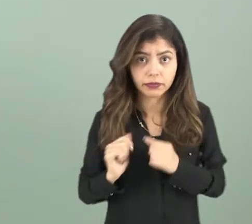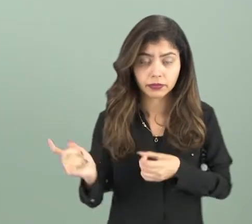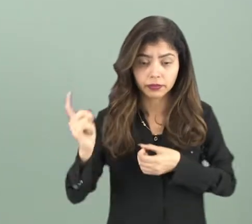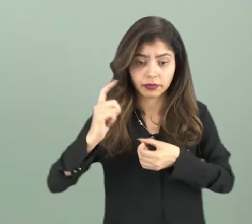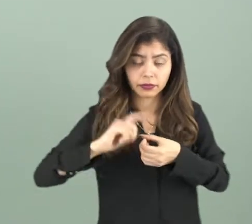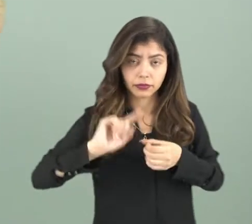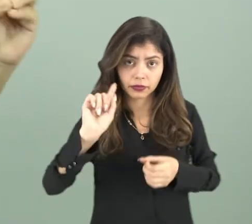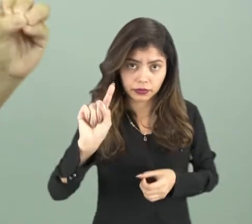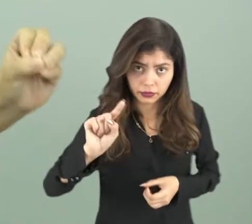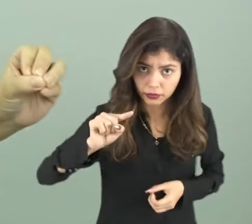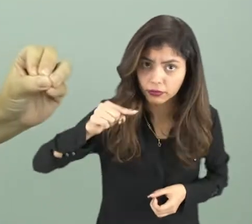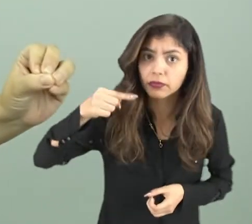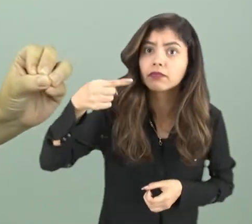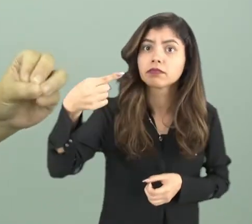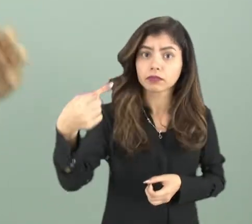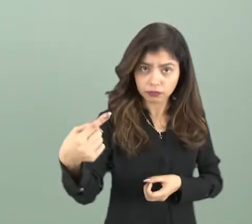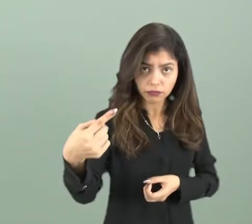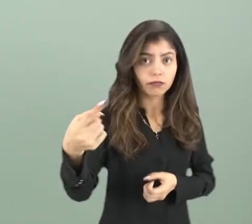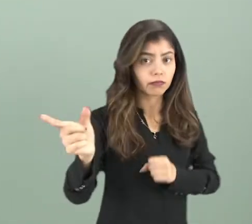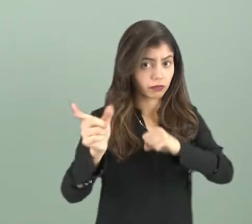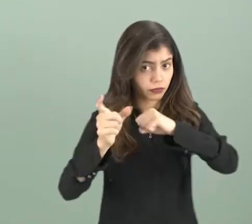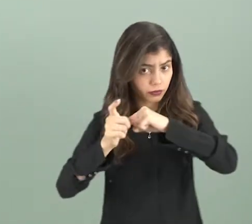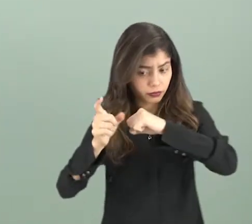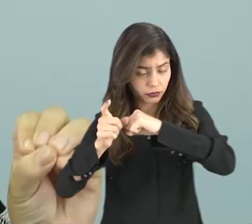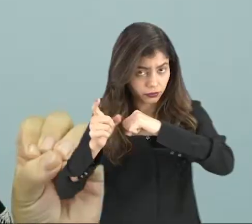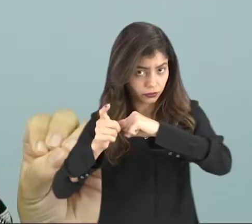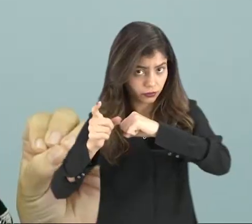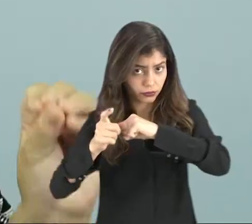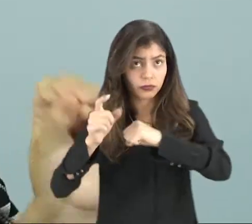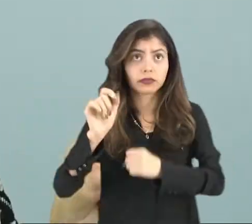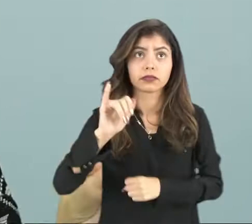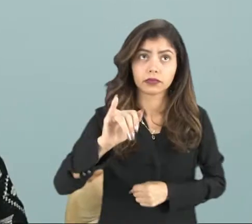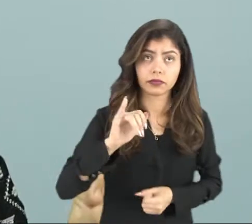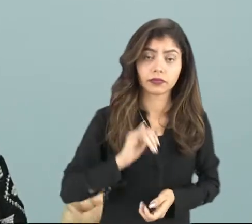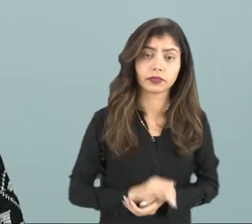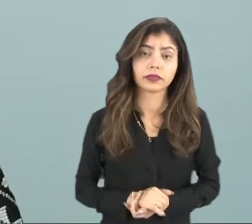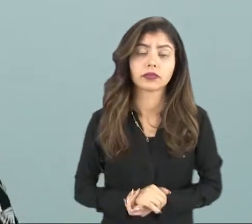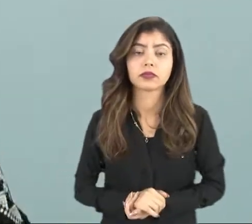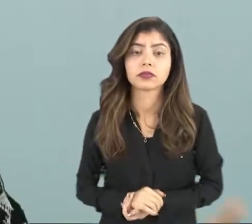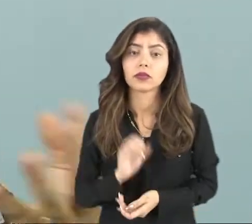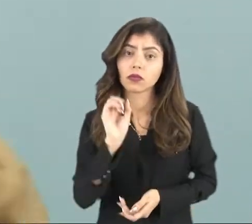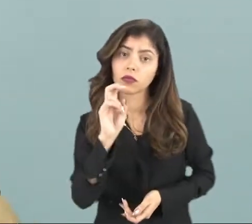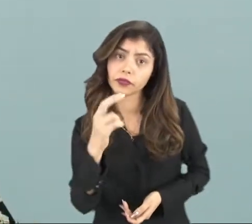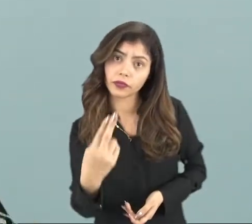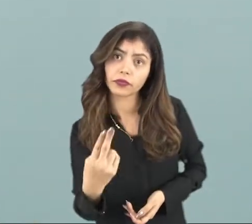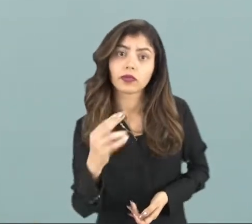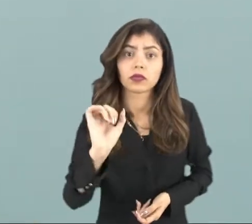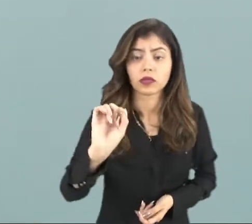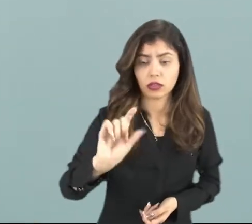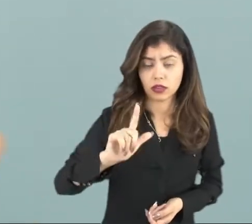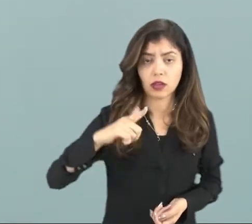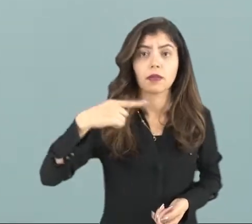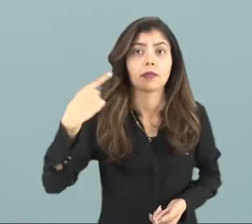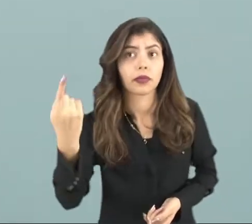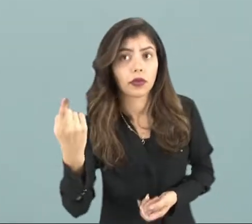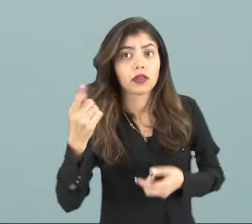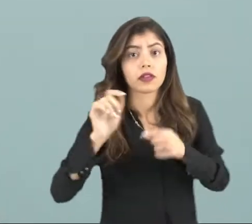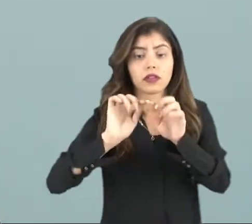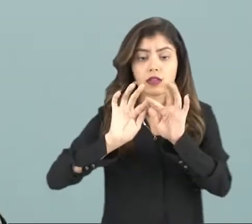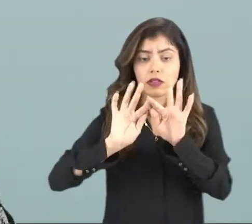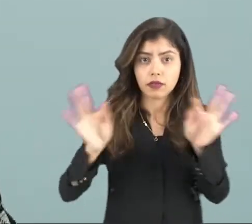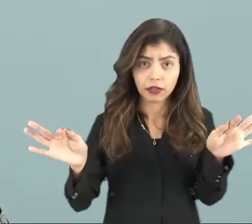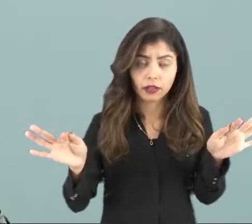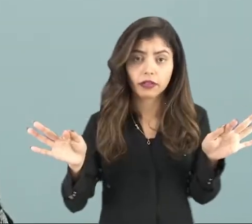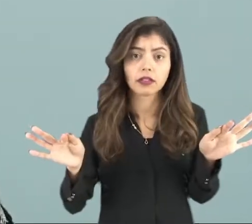vir após o sujeito, no caso ali da frase I, ou ele pode vir após o objeto, que no caso ali é